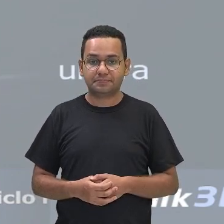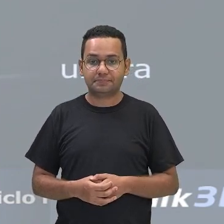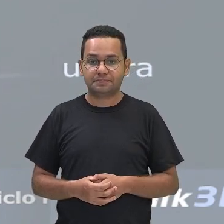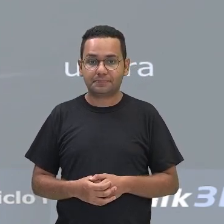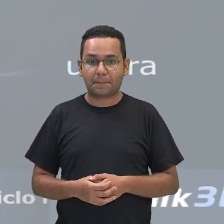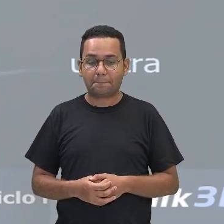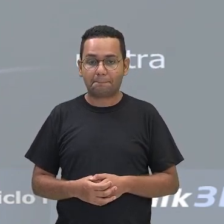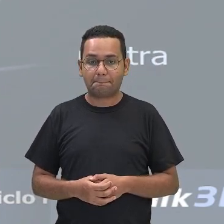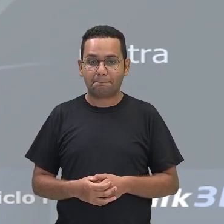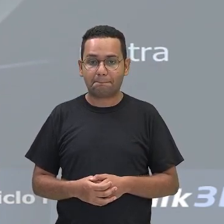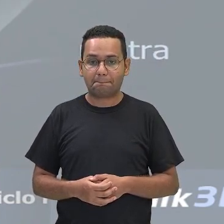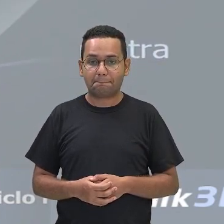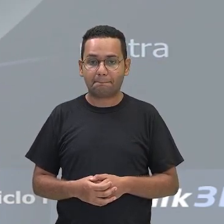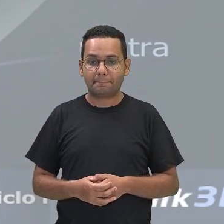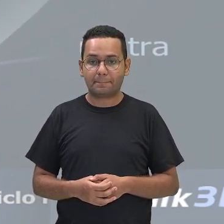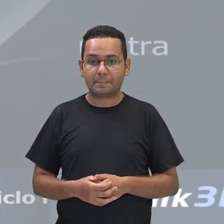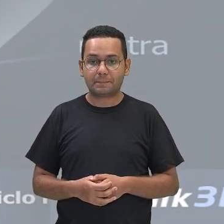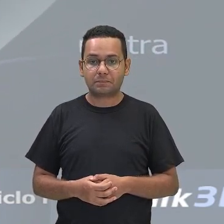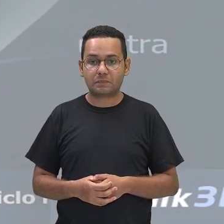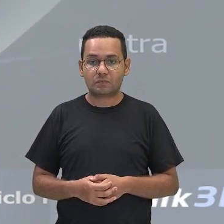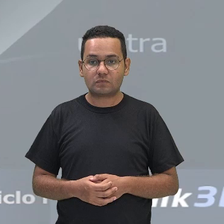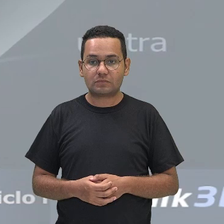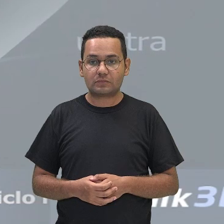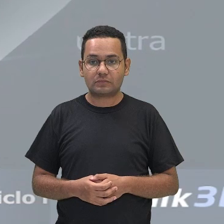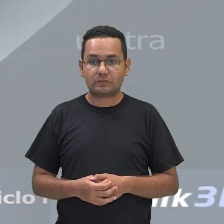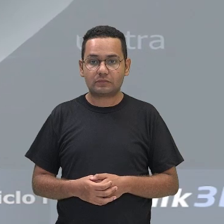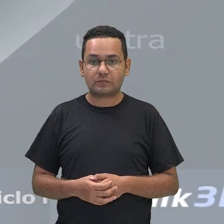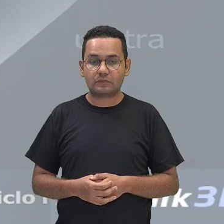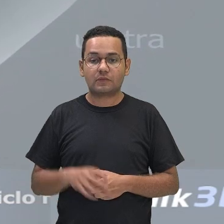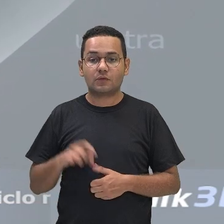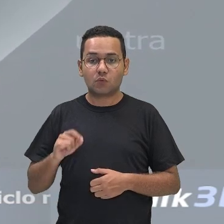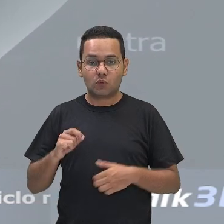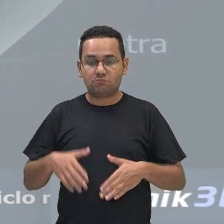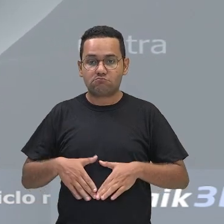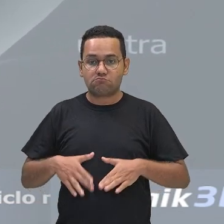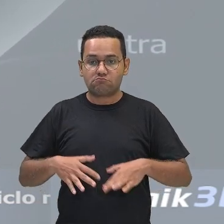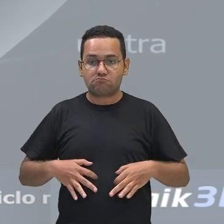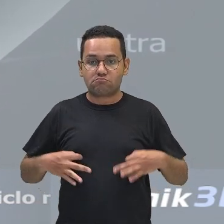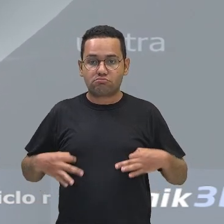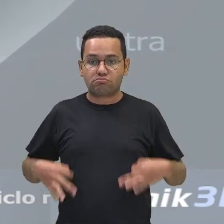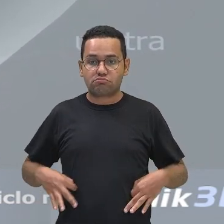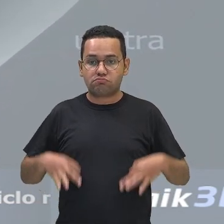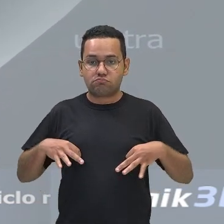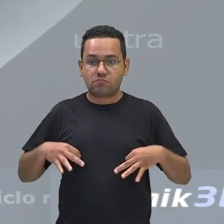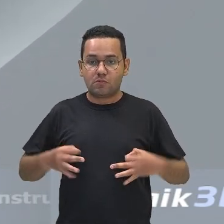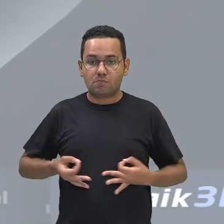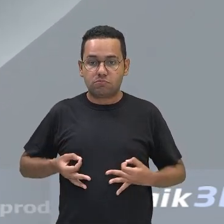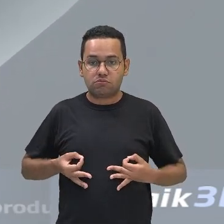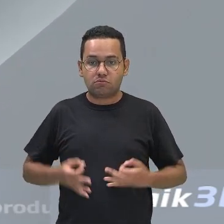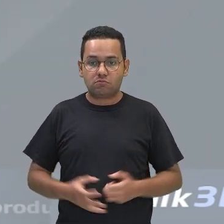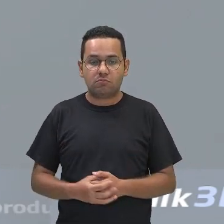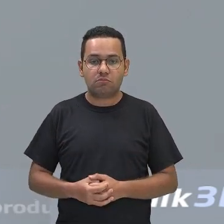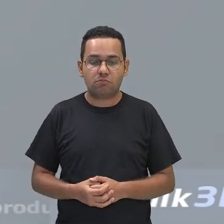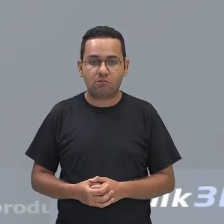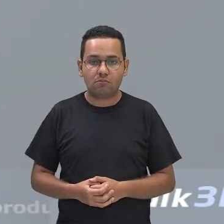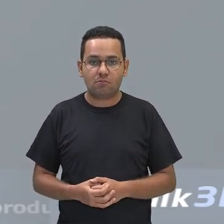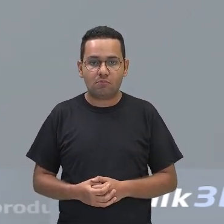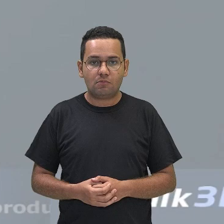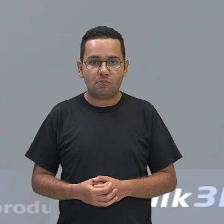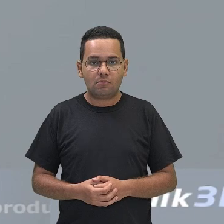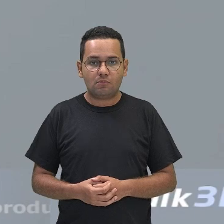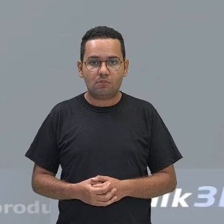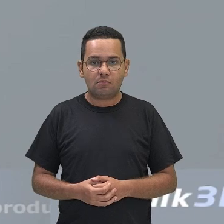E você observa aí o quê? O ovário e a tuba uterina. Vamos observar